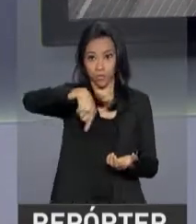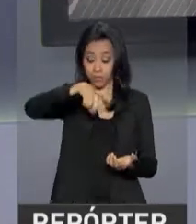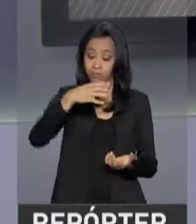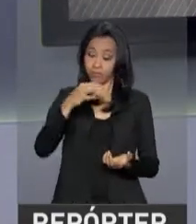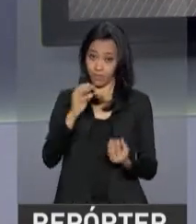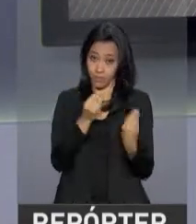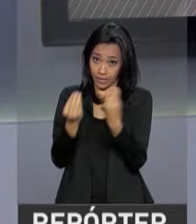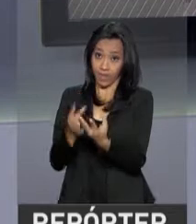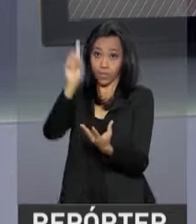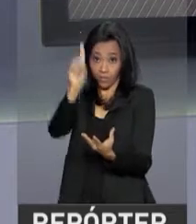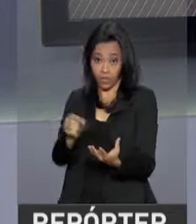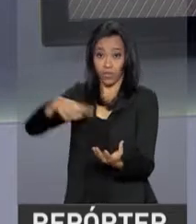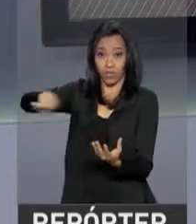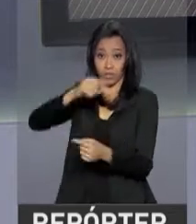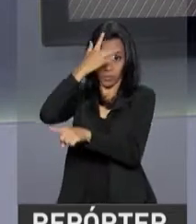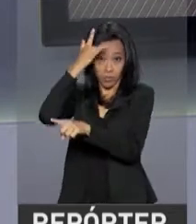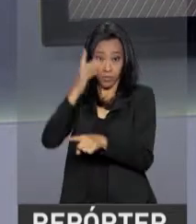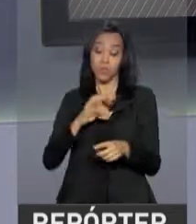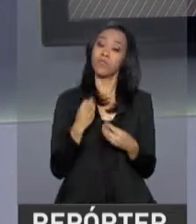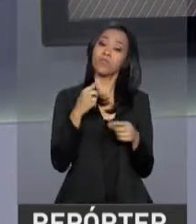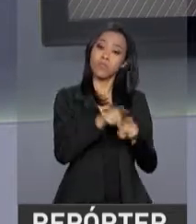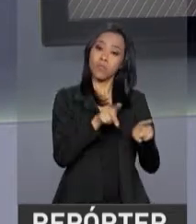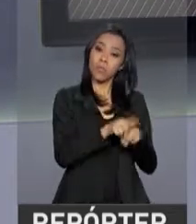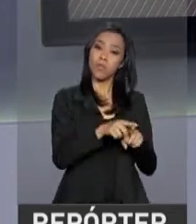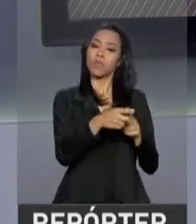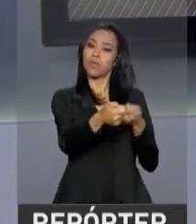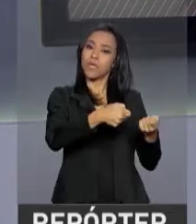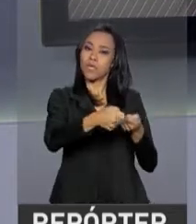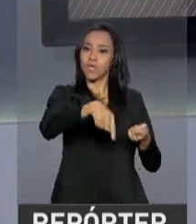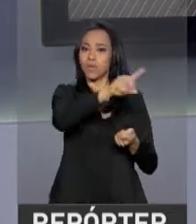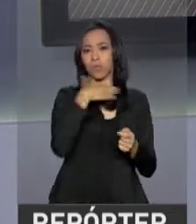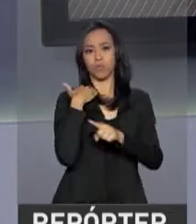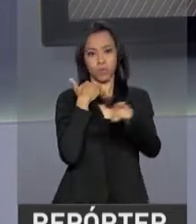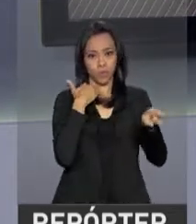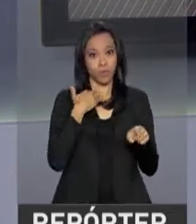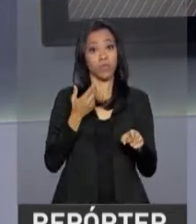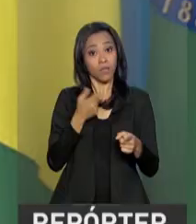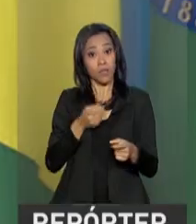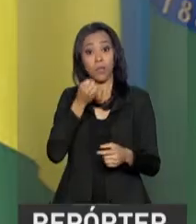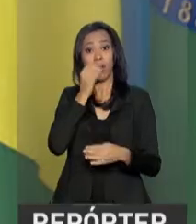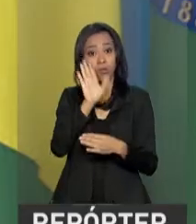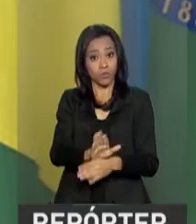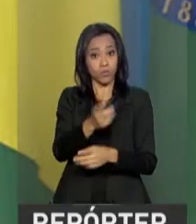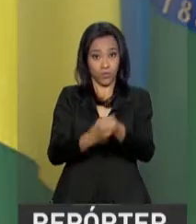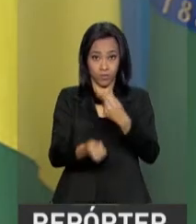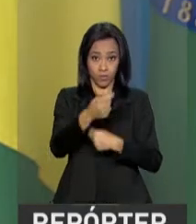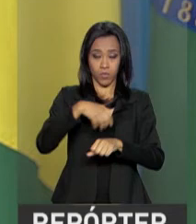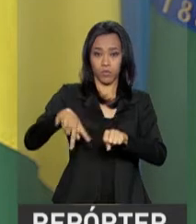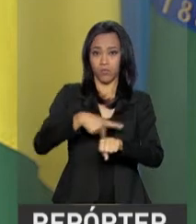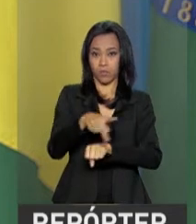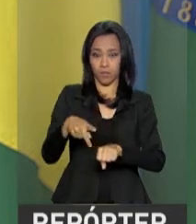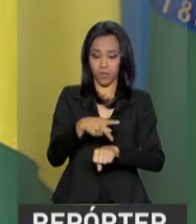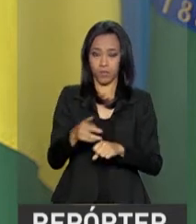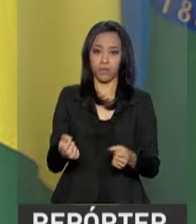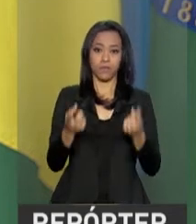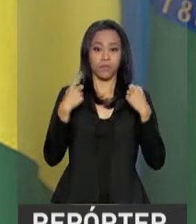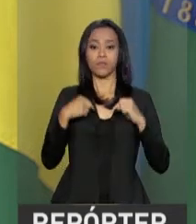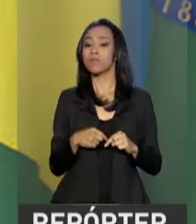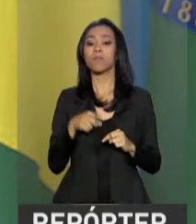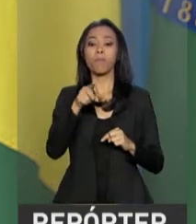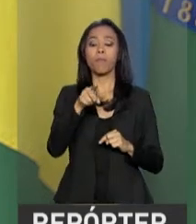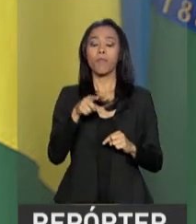do sistema bancário e vai trazer benefícios para a economia do país embora o problema fosse